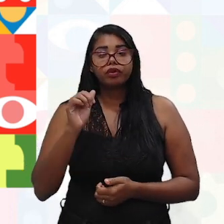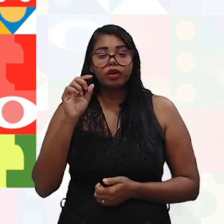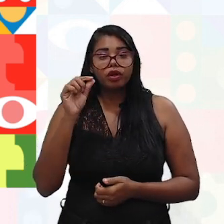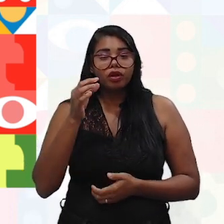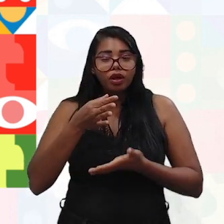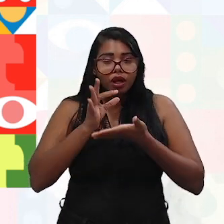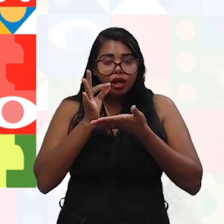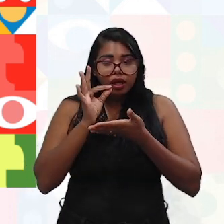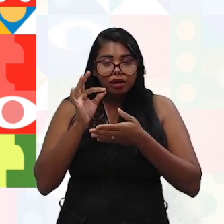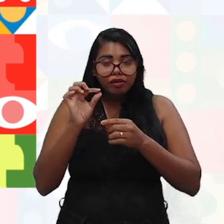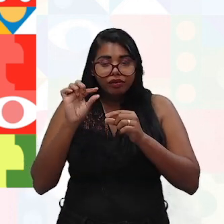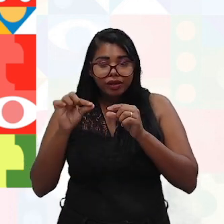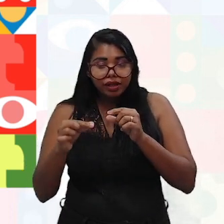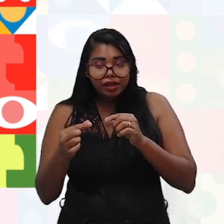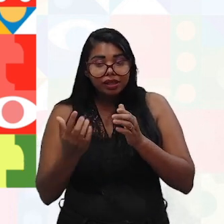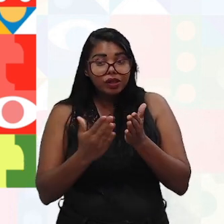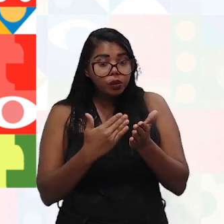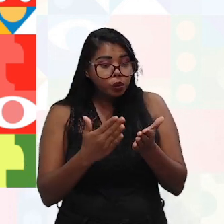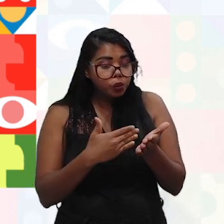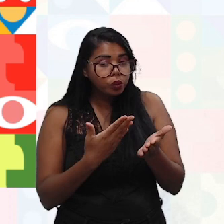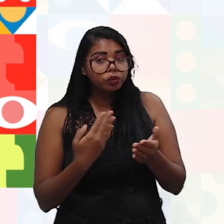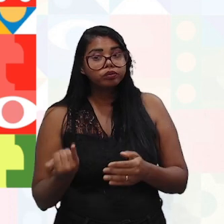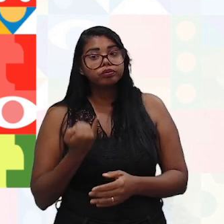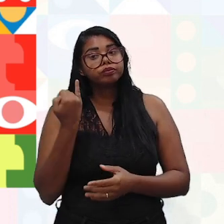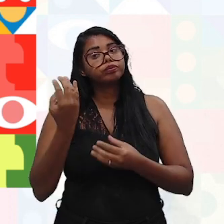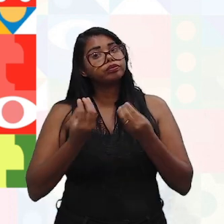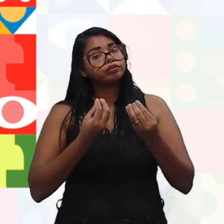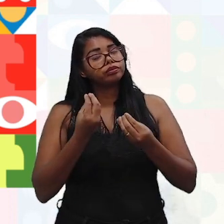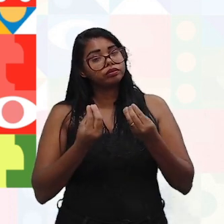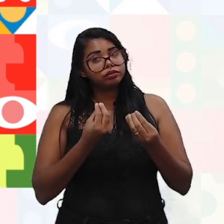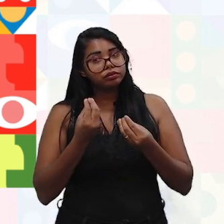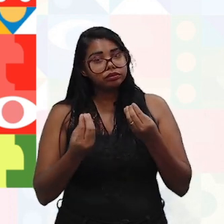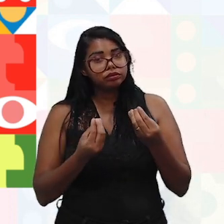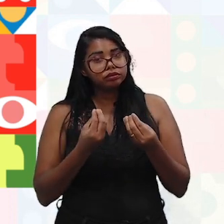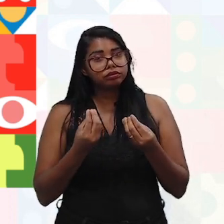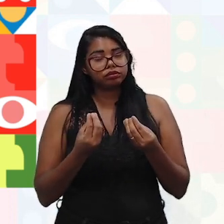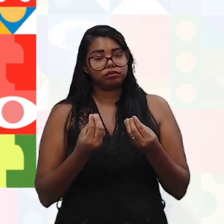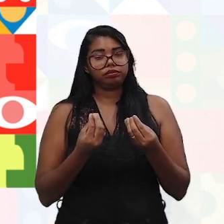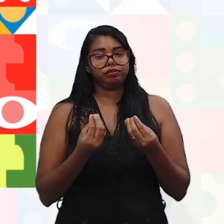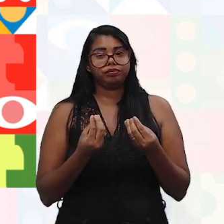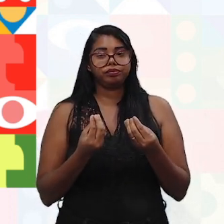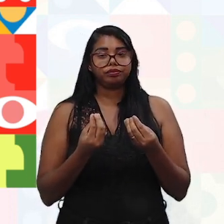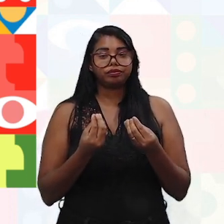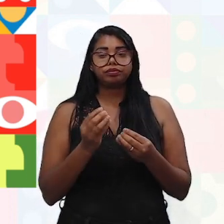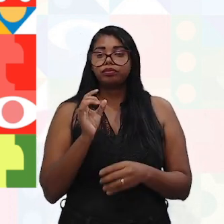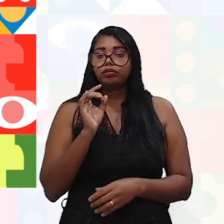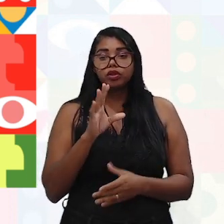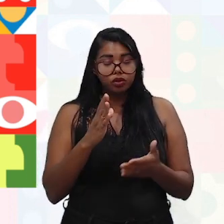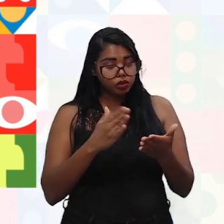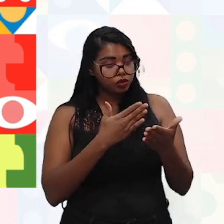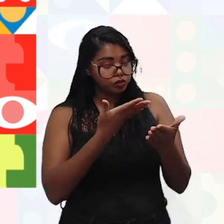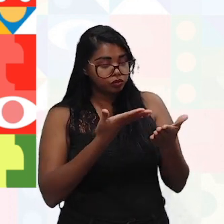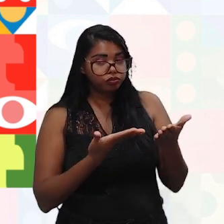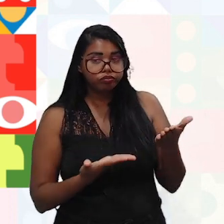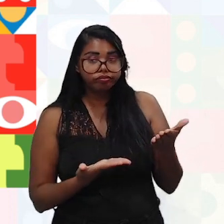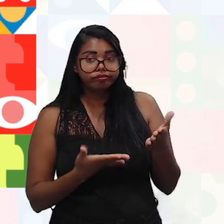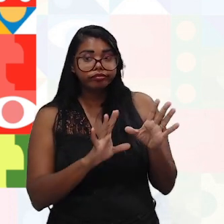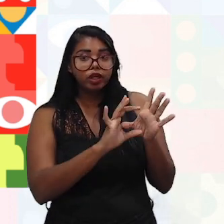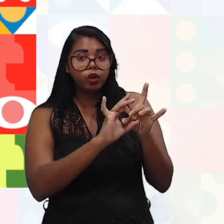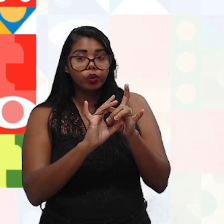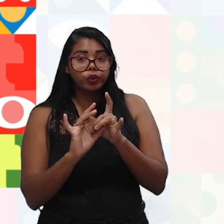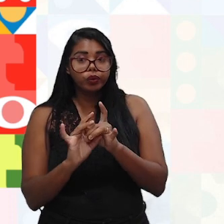café ali, num livro que tem um conhecimento que só tem nele, aquele assunto